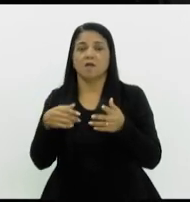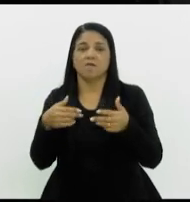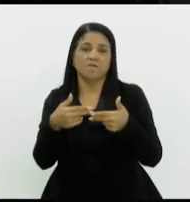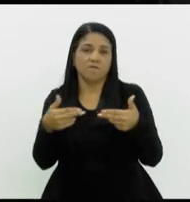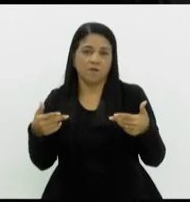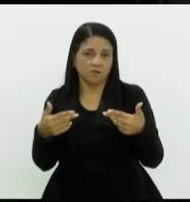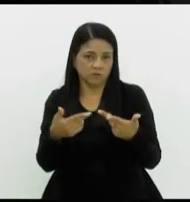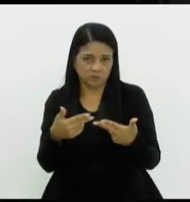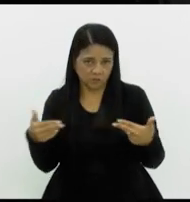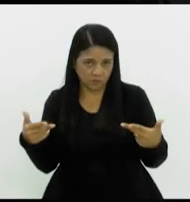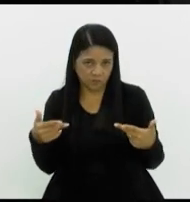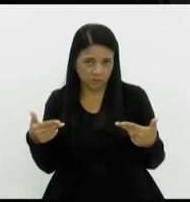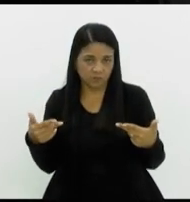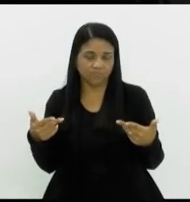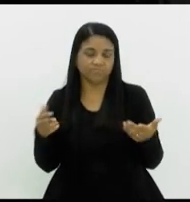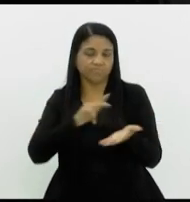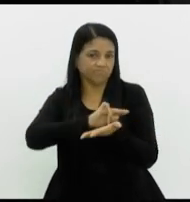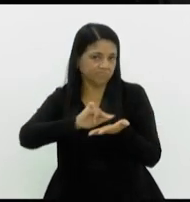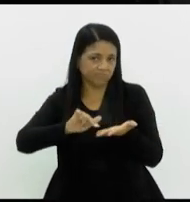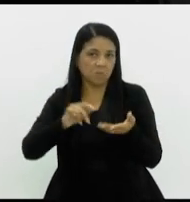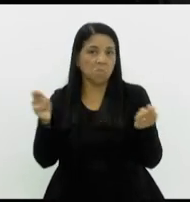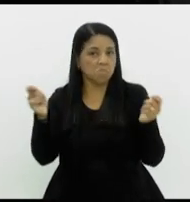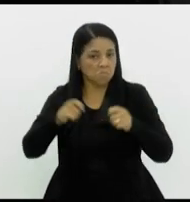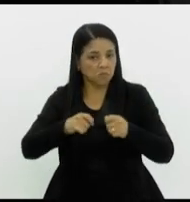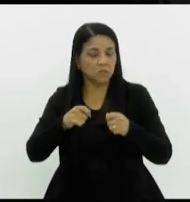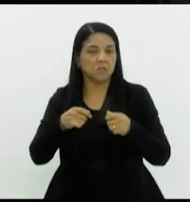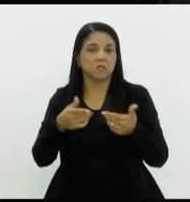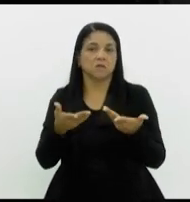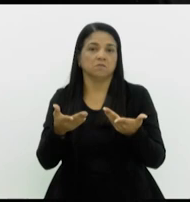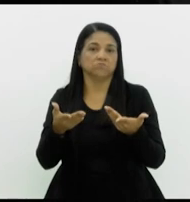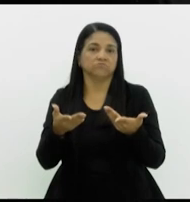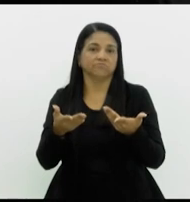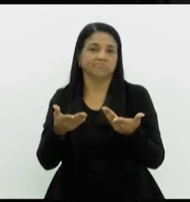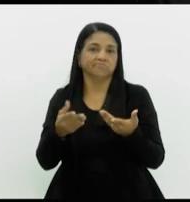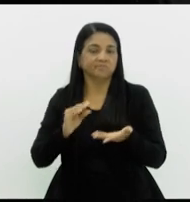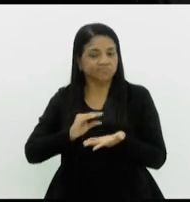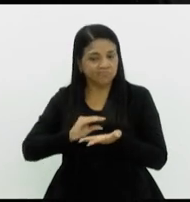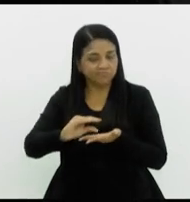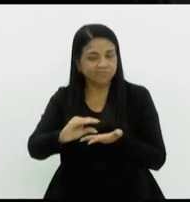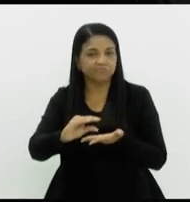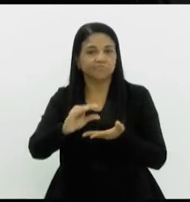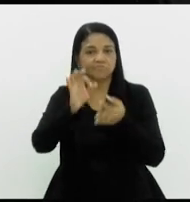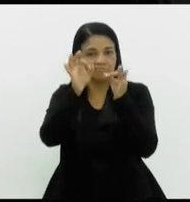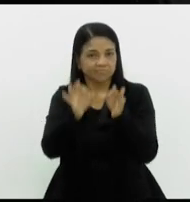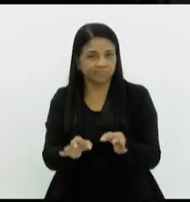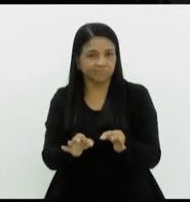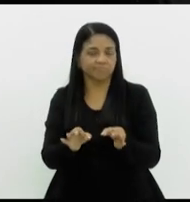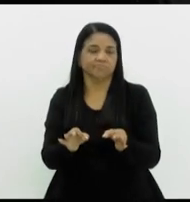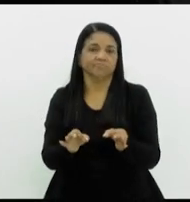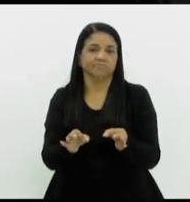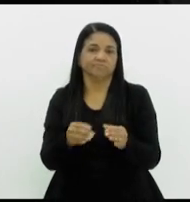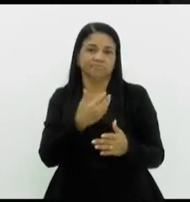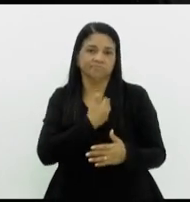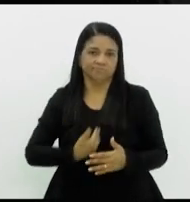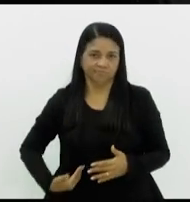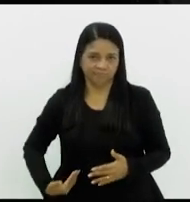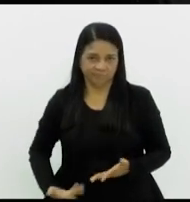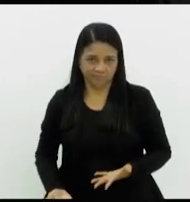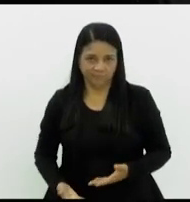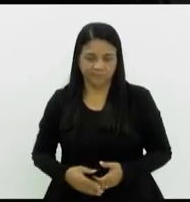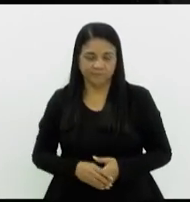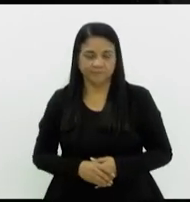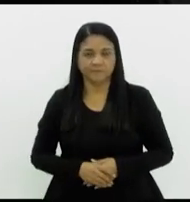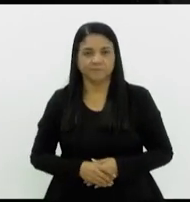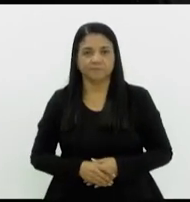que poderiam ser alcançados por meio da destinação eficaz dos recursos públicos.